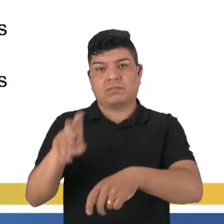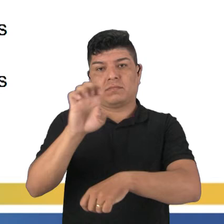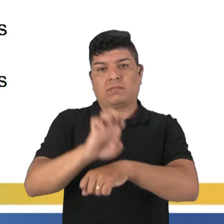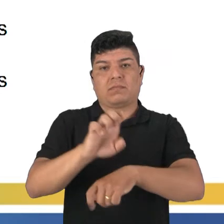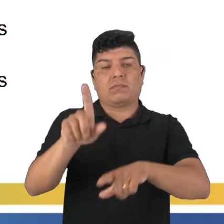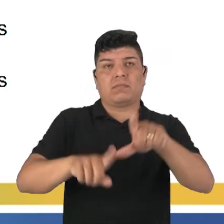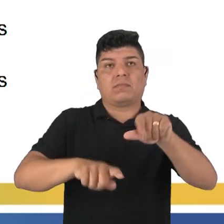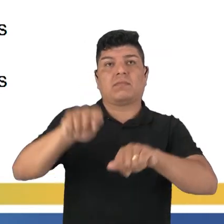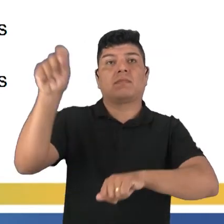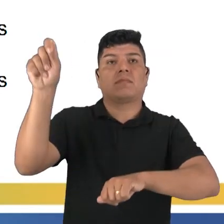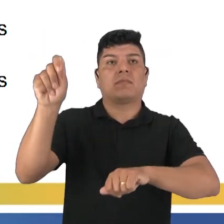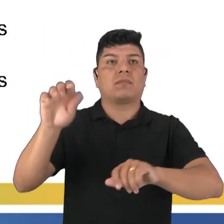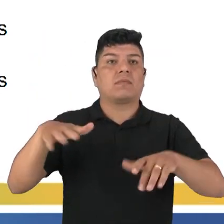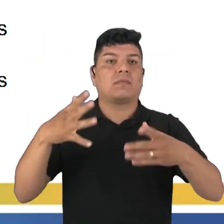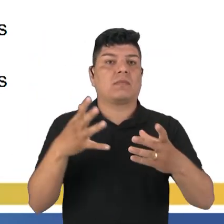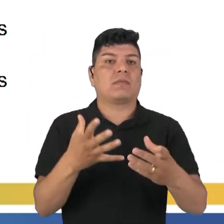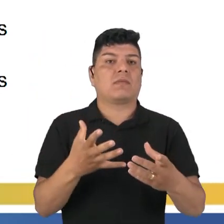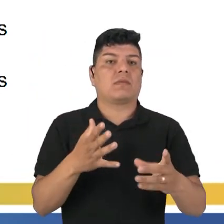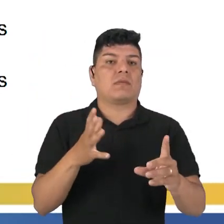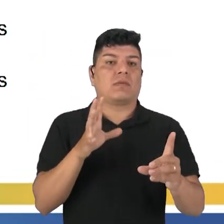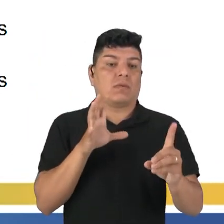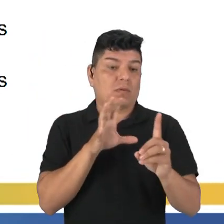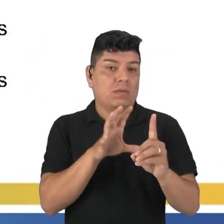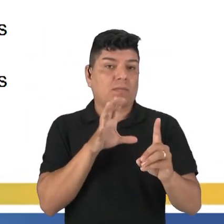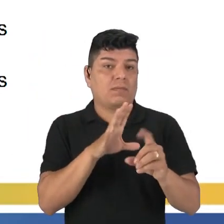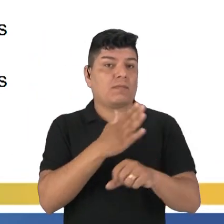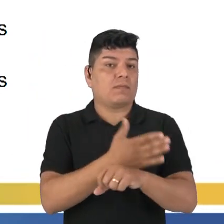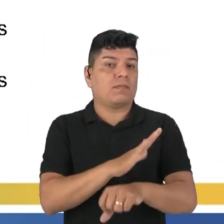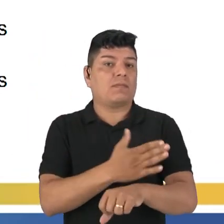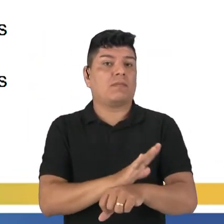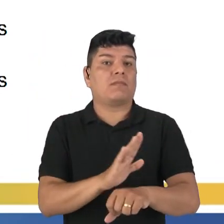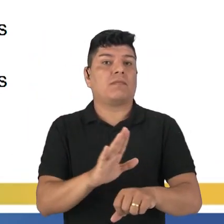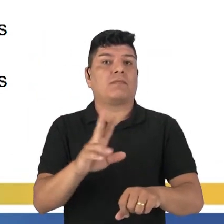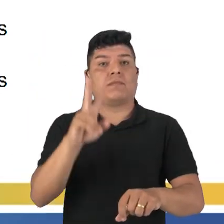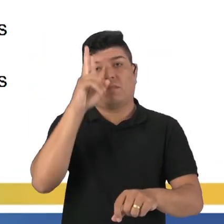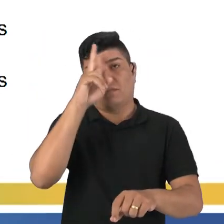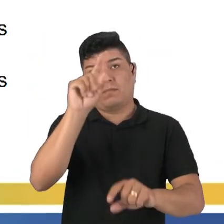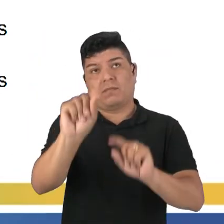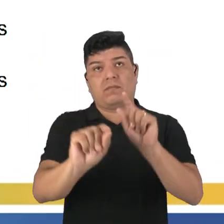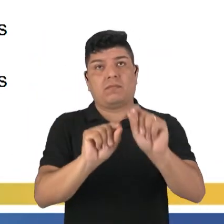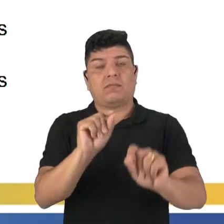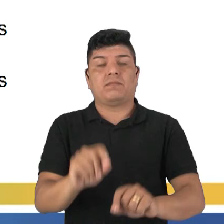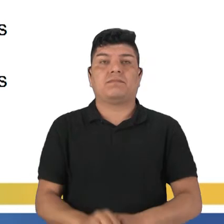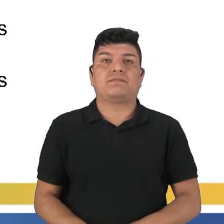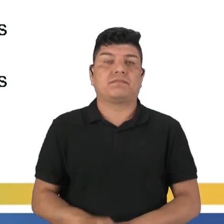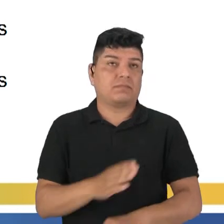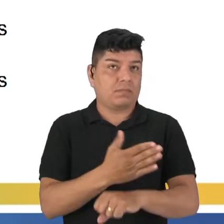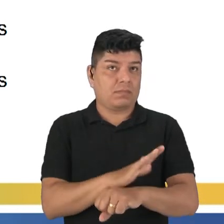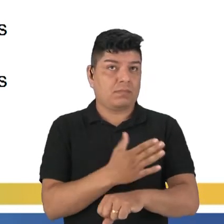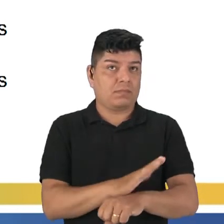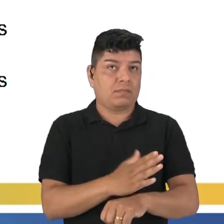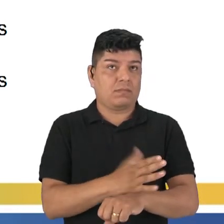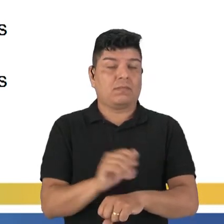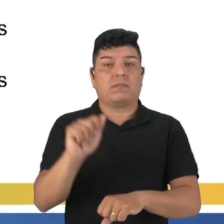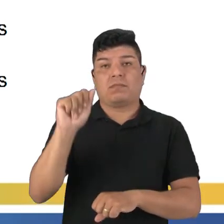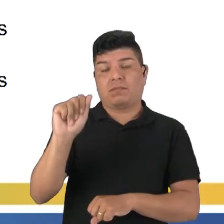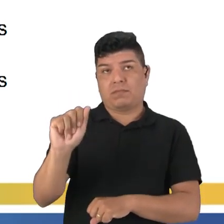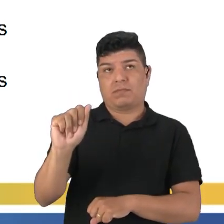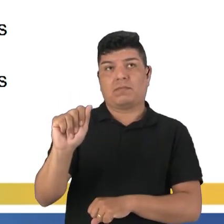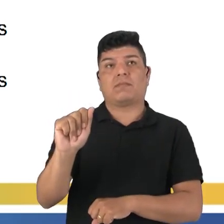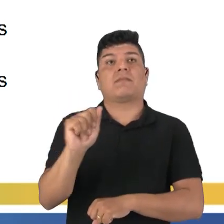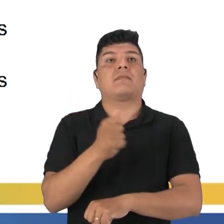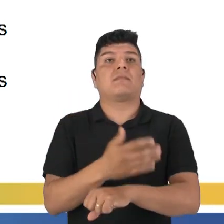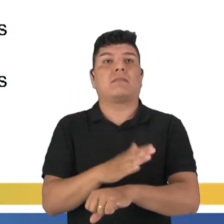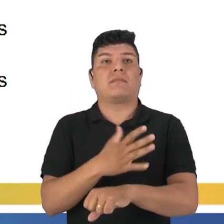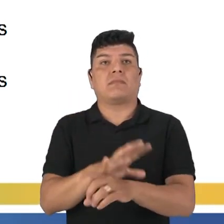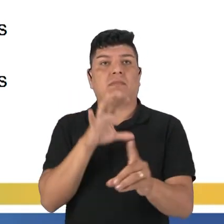Acre. Sobre a influência nessas práticas, se pode ressaltar que as práticas culturais dos indígenas foram